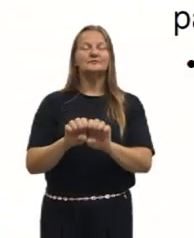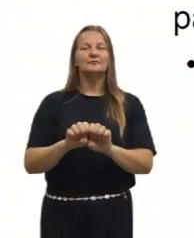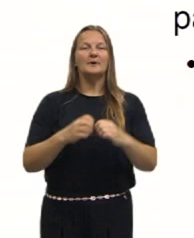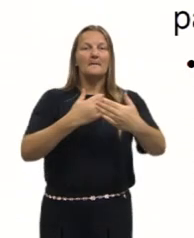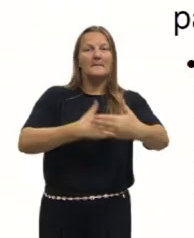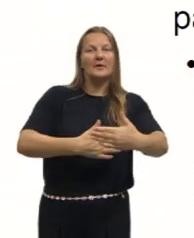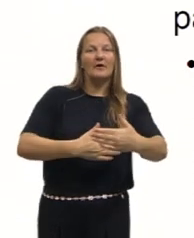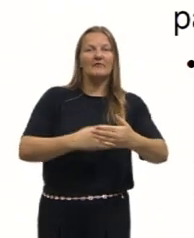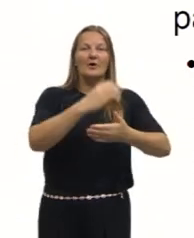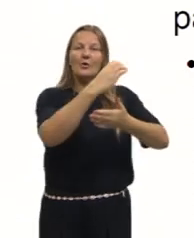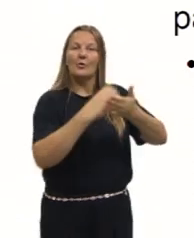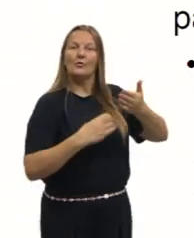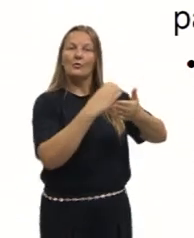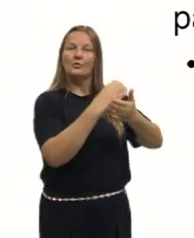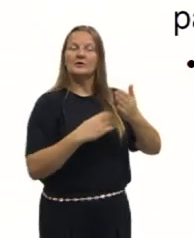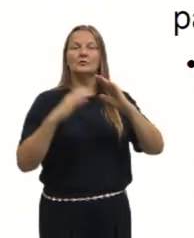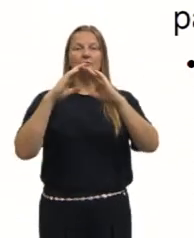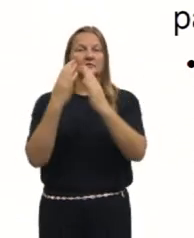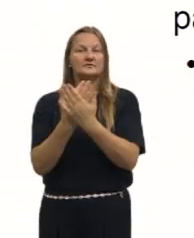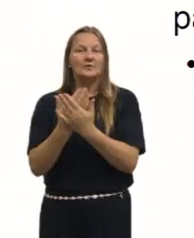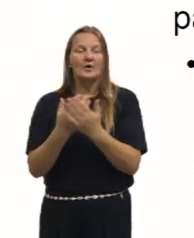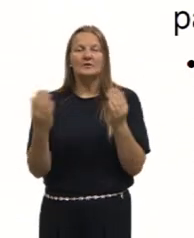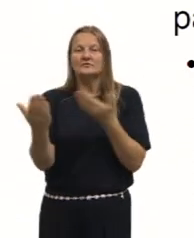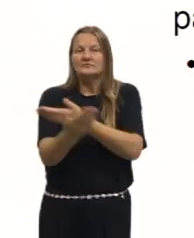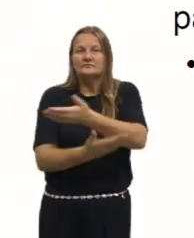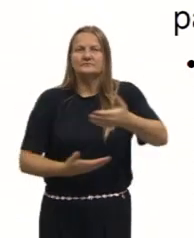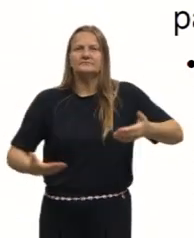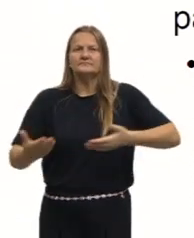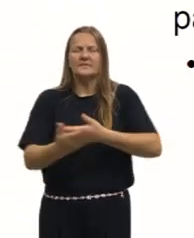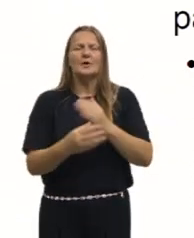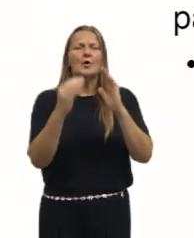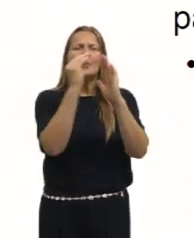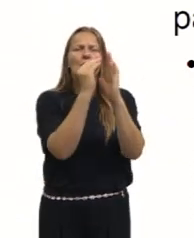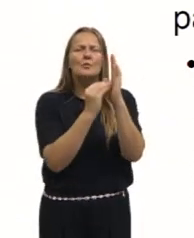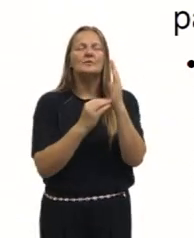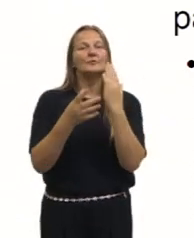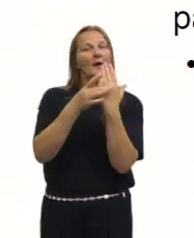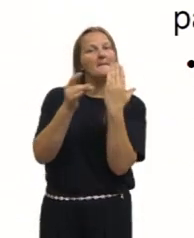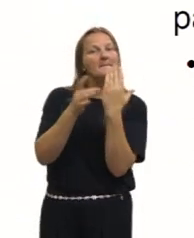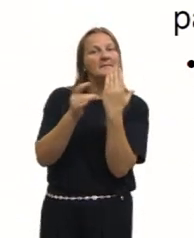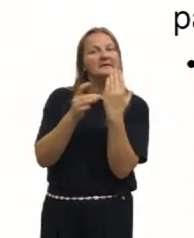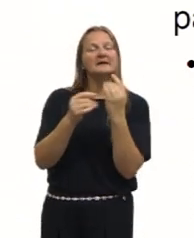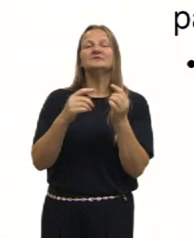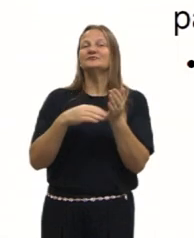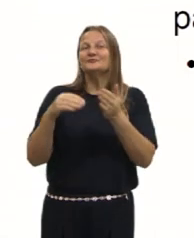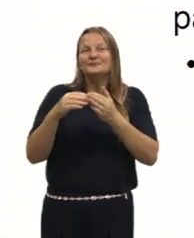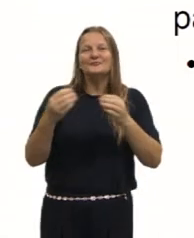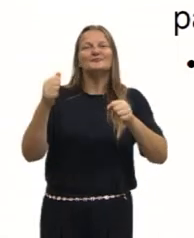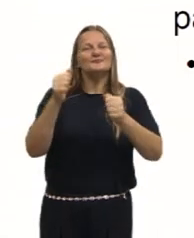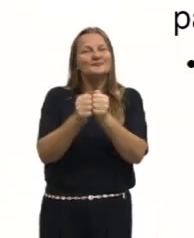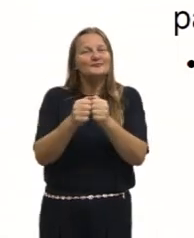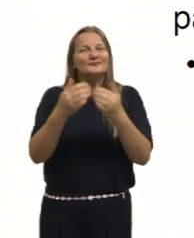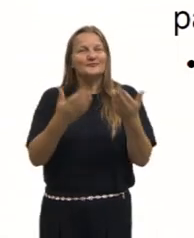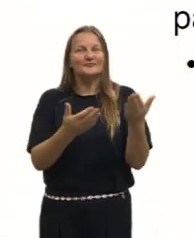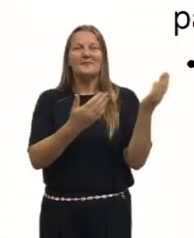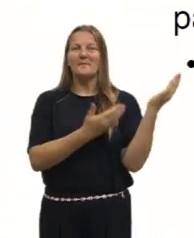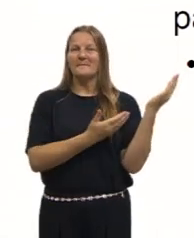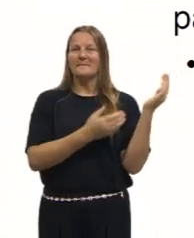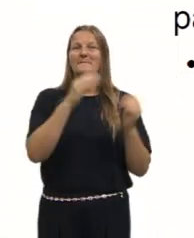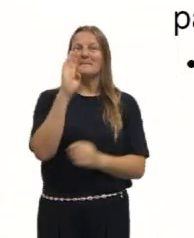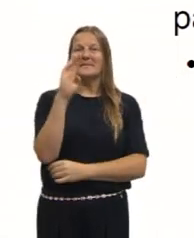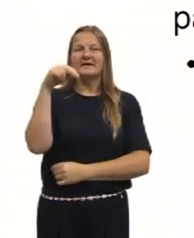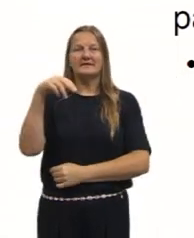os currículos dos colégios né então todos os conteúdos as habilidades que a gente trabalha estão previstos na